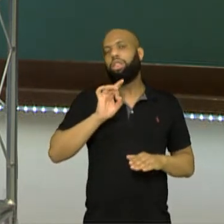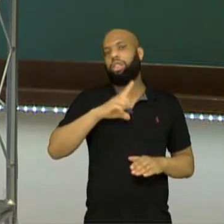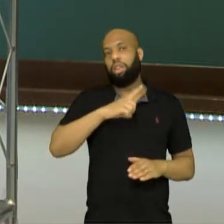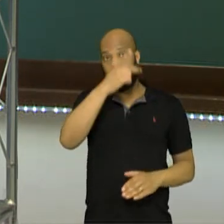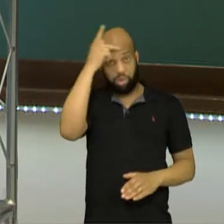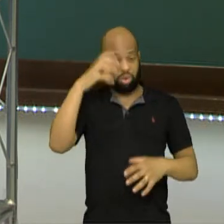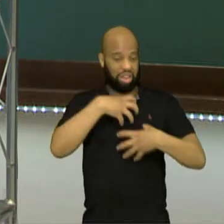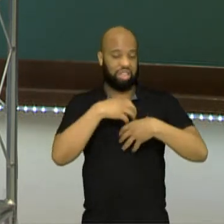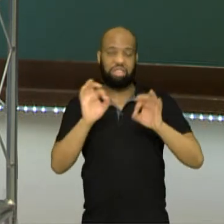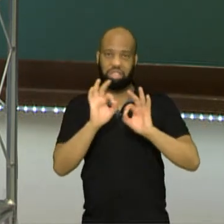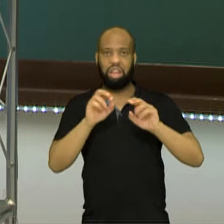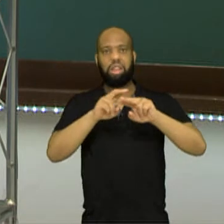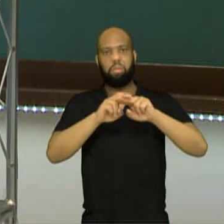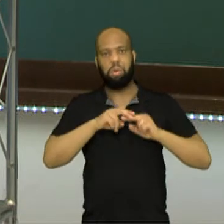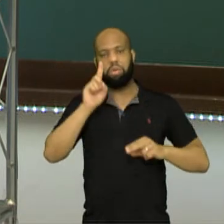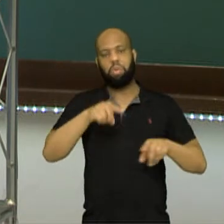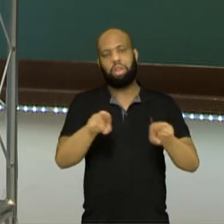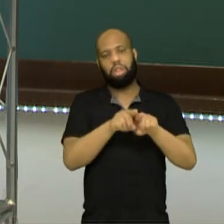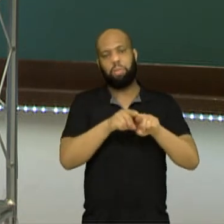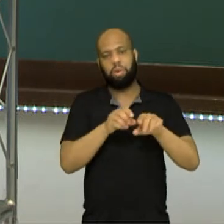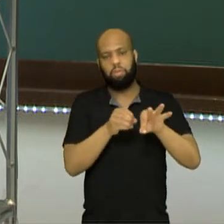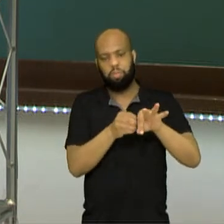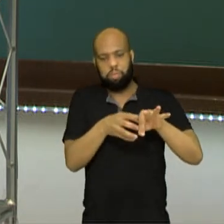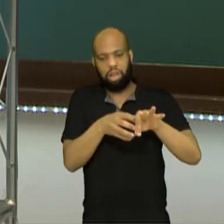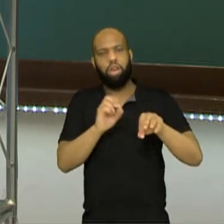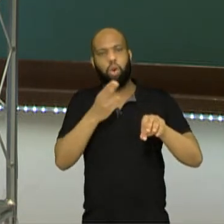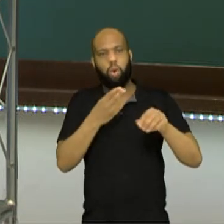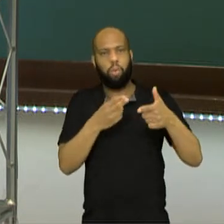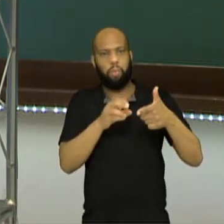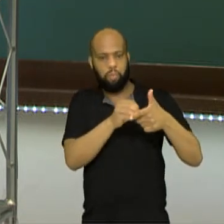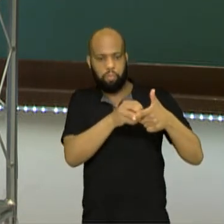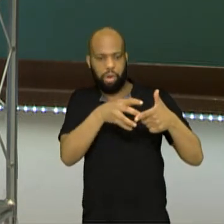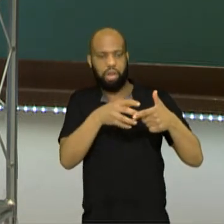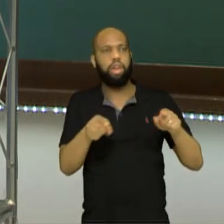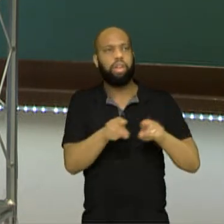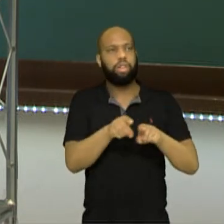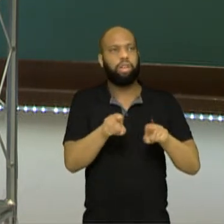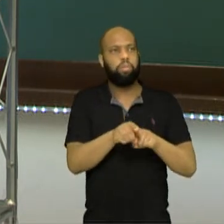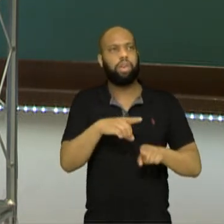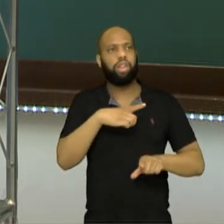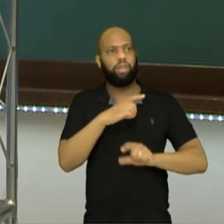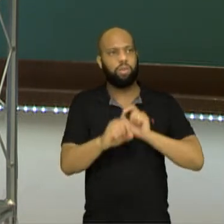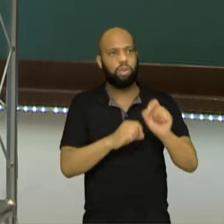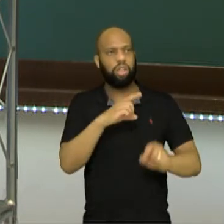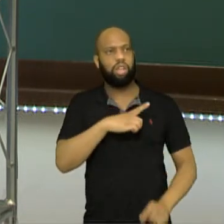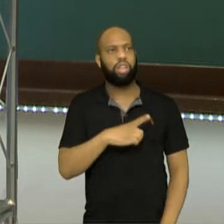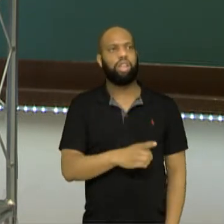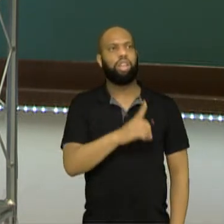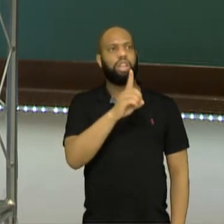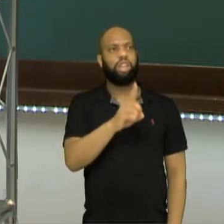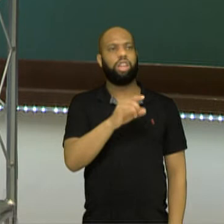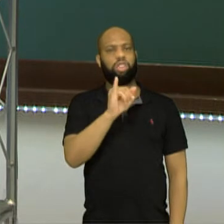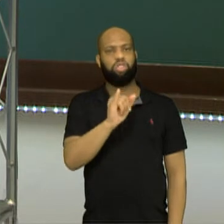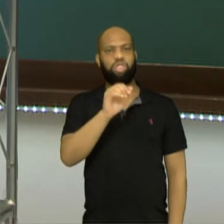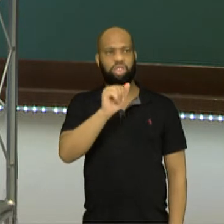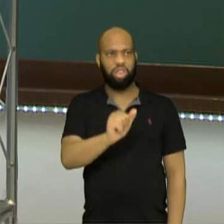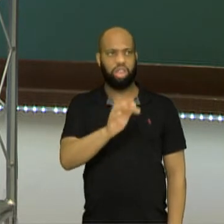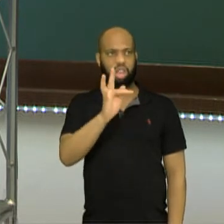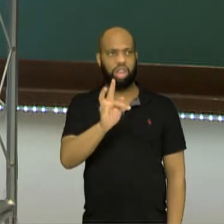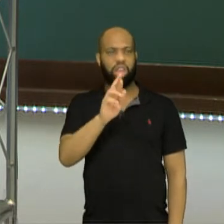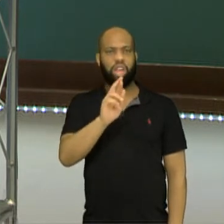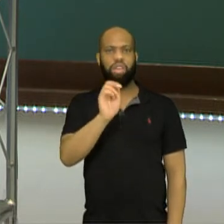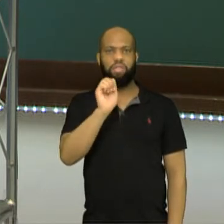gente só chama de infecções. Temos também o diafragma, que é de borracha, forma de cúpula e arco flexível, e aro flexível,